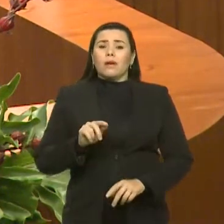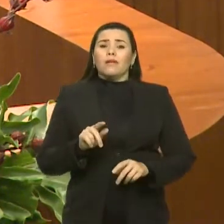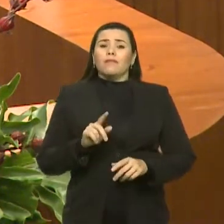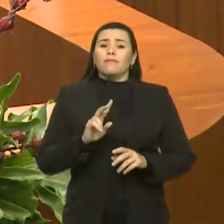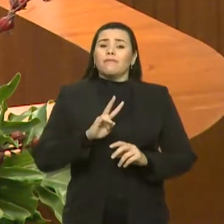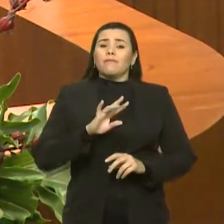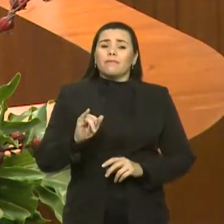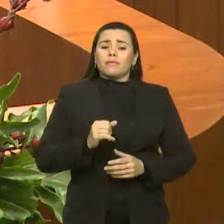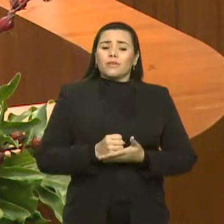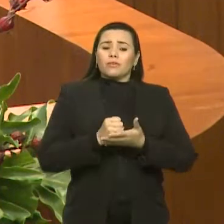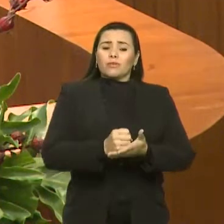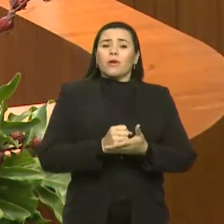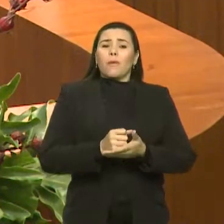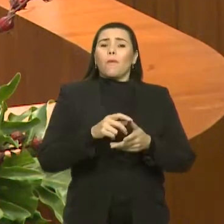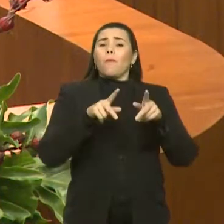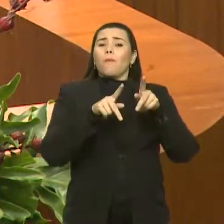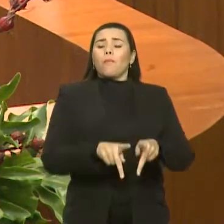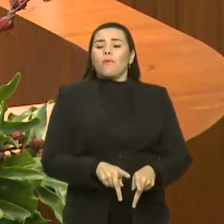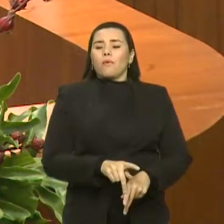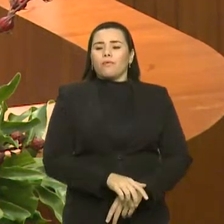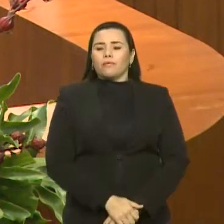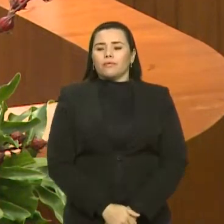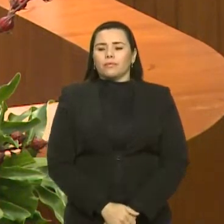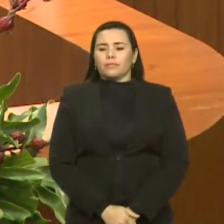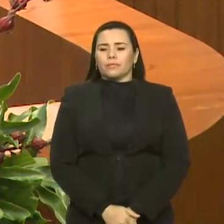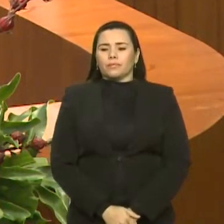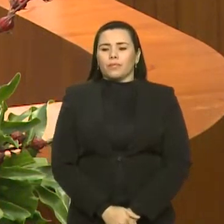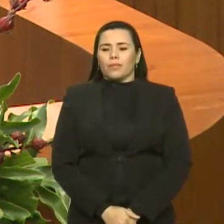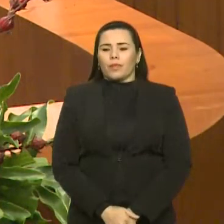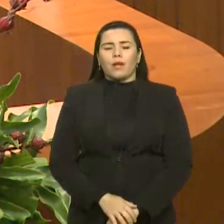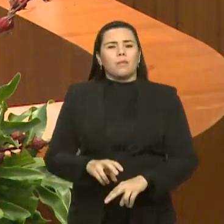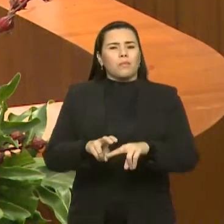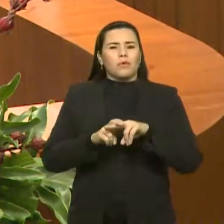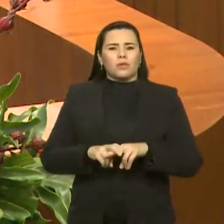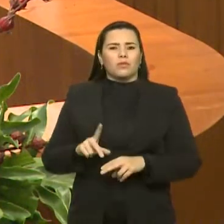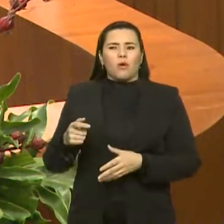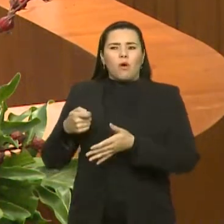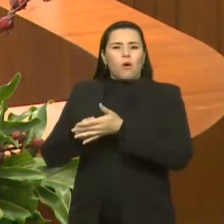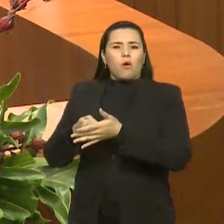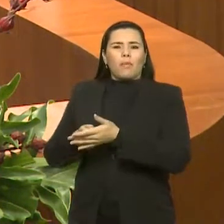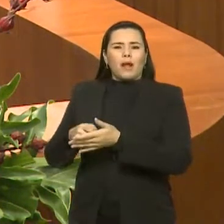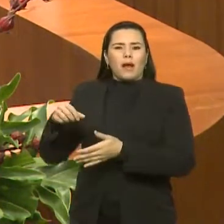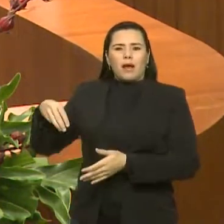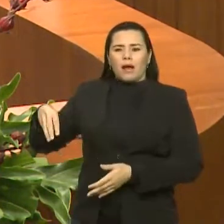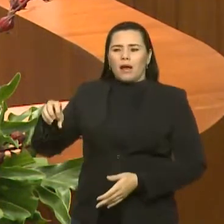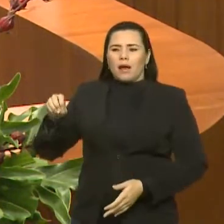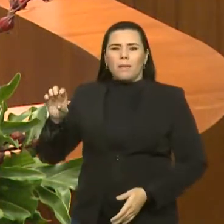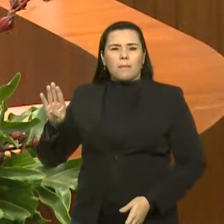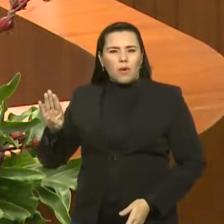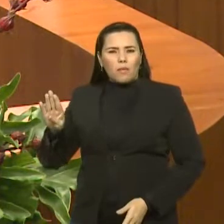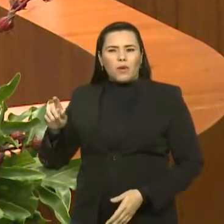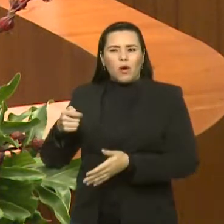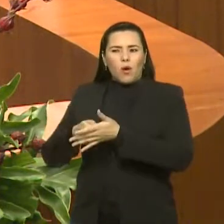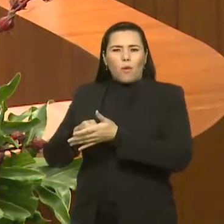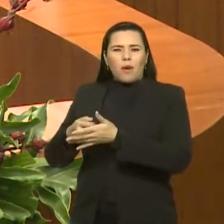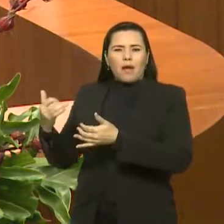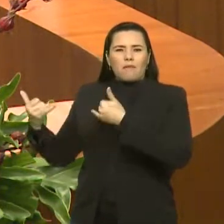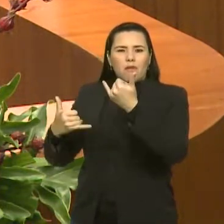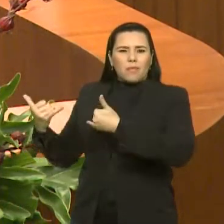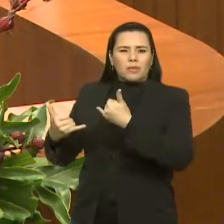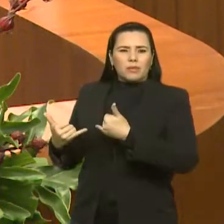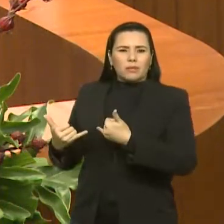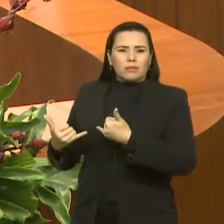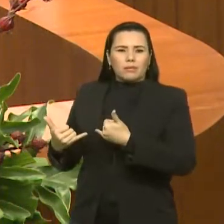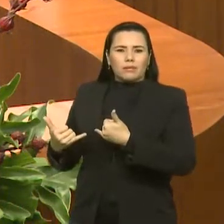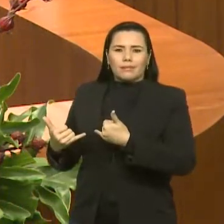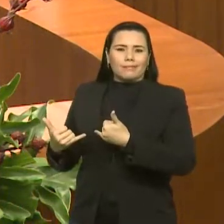MOB, porque pela MOB não vai ter nenhuma informação. Pela MOB, deputado César Pires, não se tem, porque o presidente da MOB hoje não